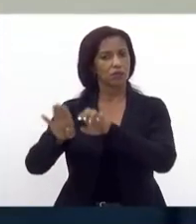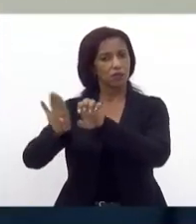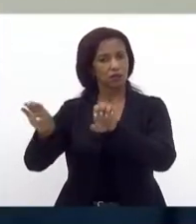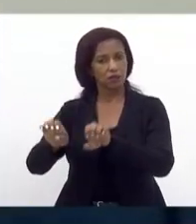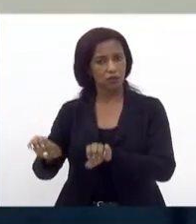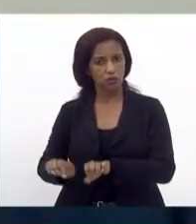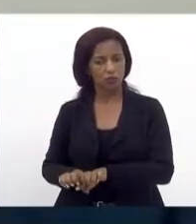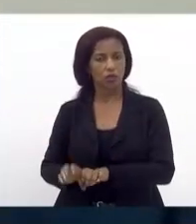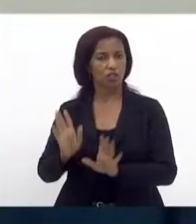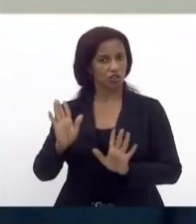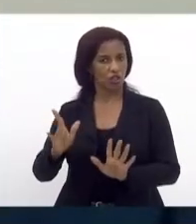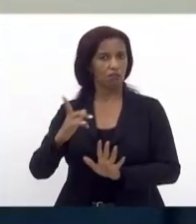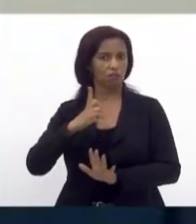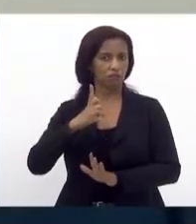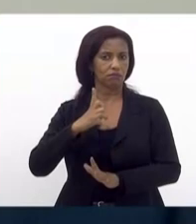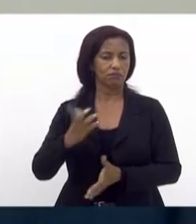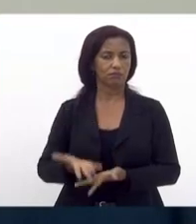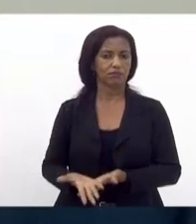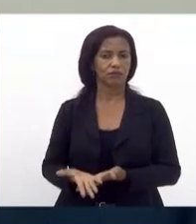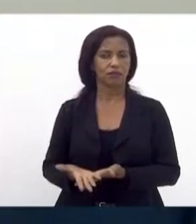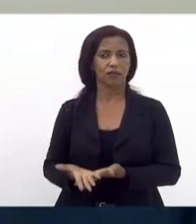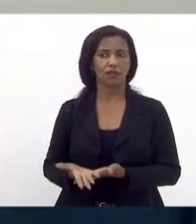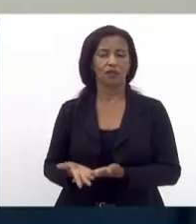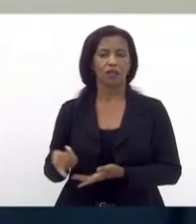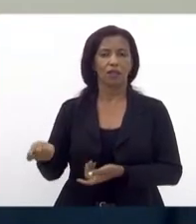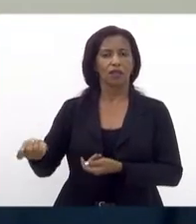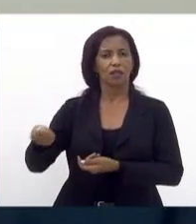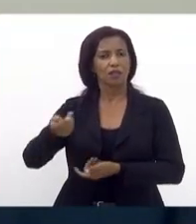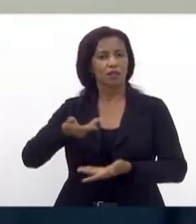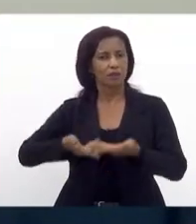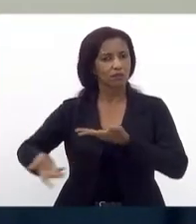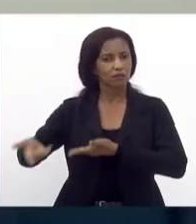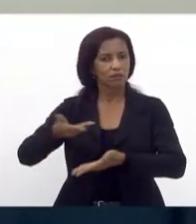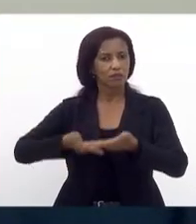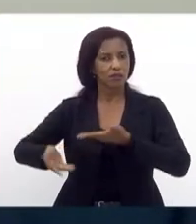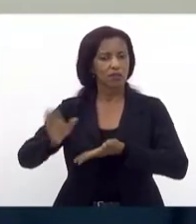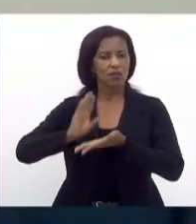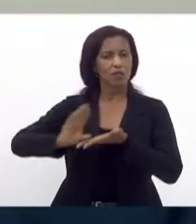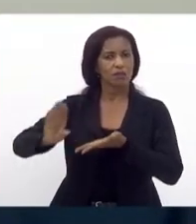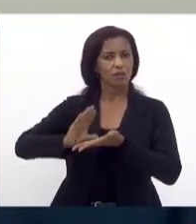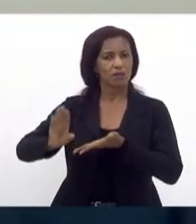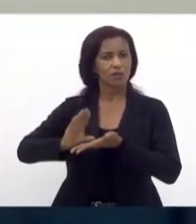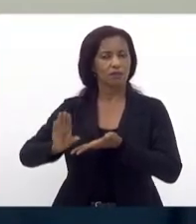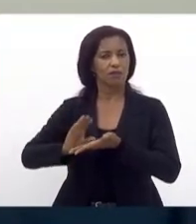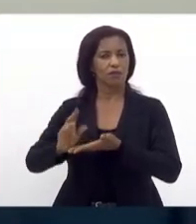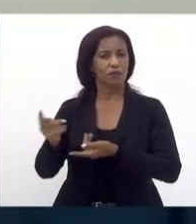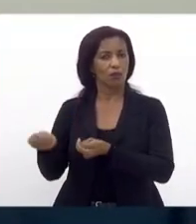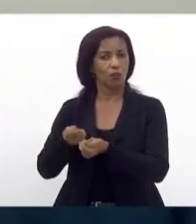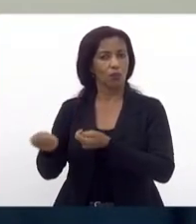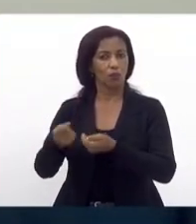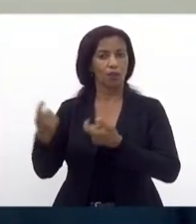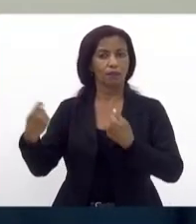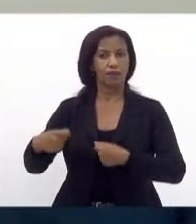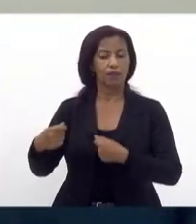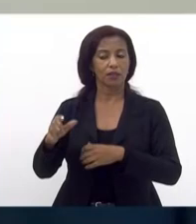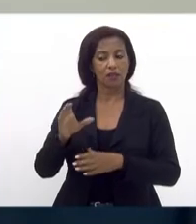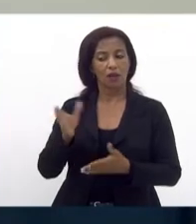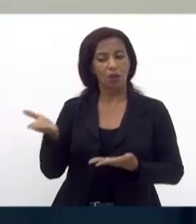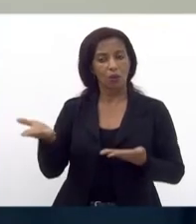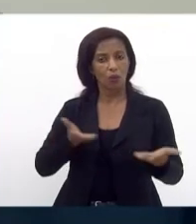infraestruturas já existentes, né, e a maximização desses benefícios socioeconômicos, é necessária essa